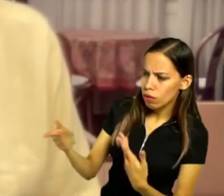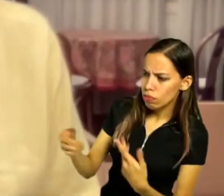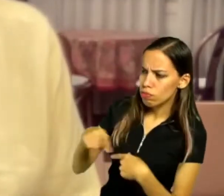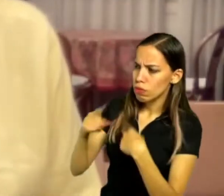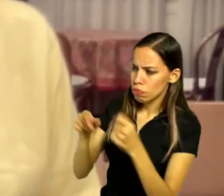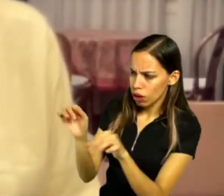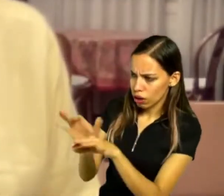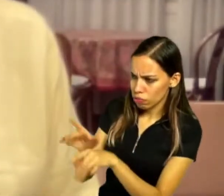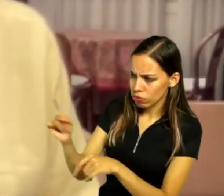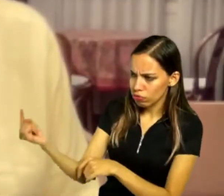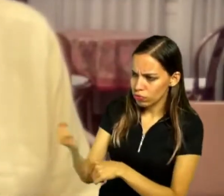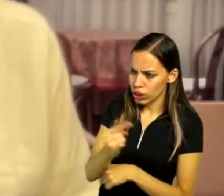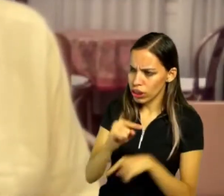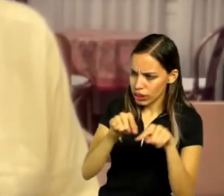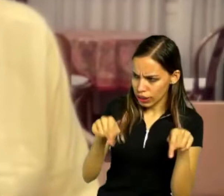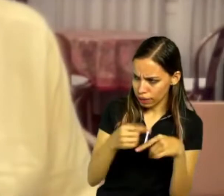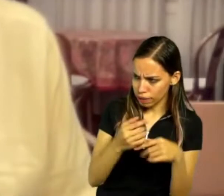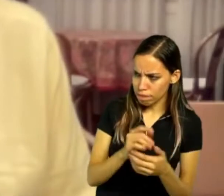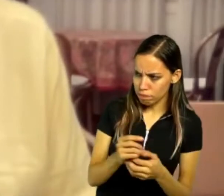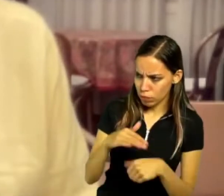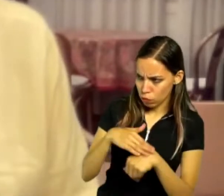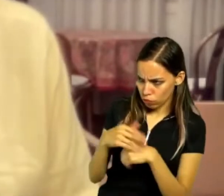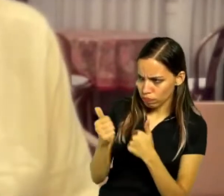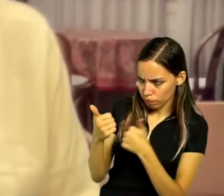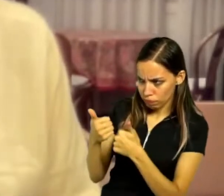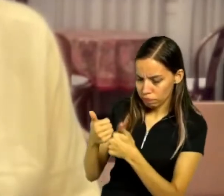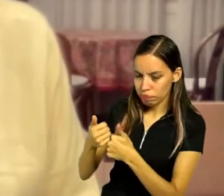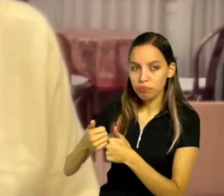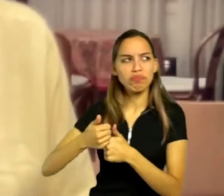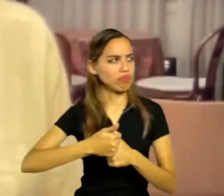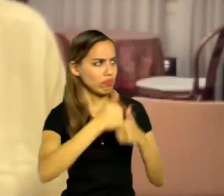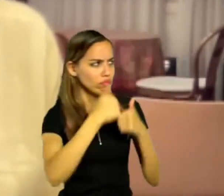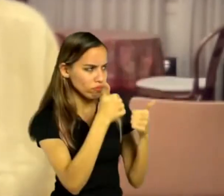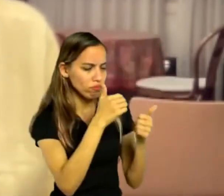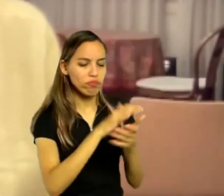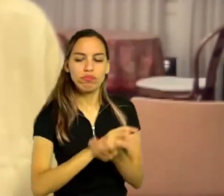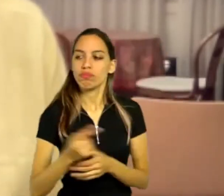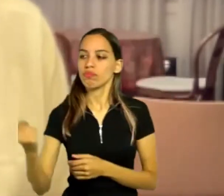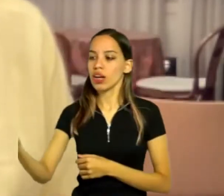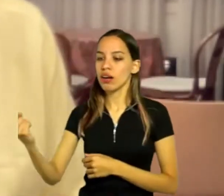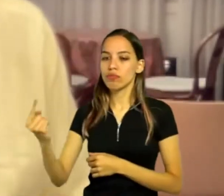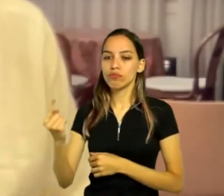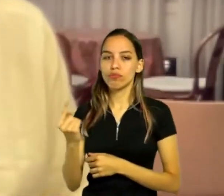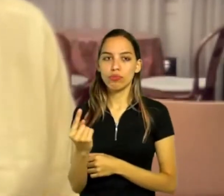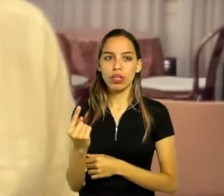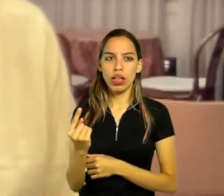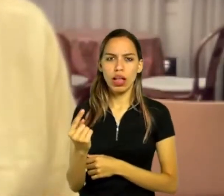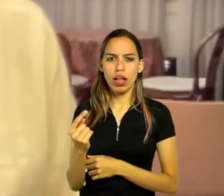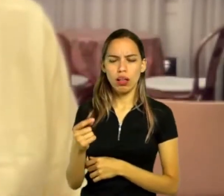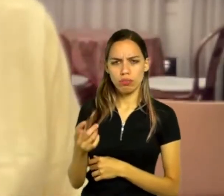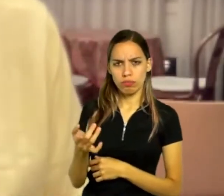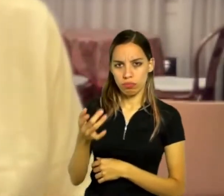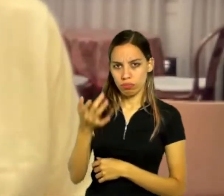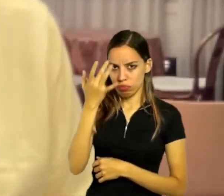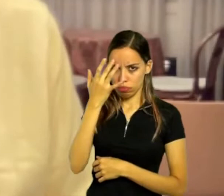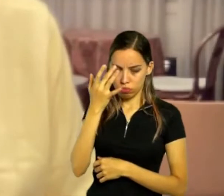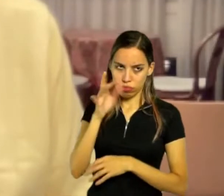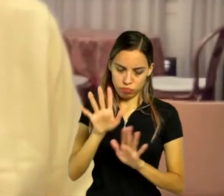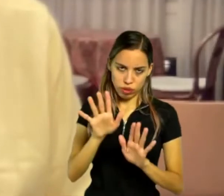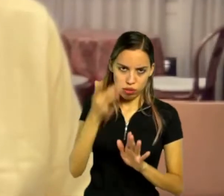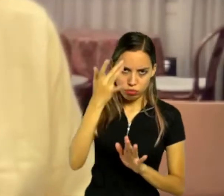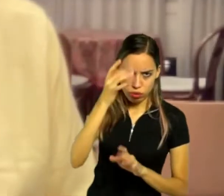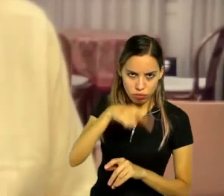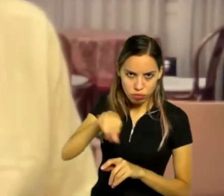histórias. Esse pessoal que trabalha em cadeia, Afonso, se você fica ouvindo, você é capaz de